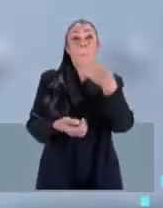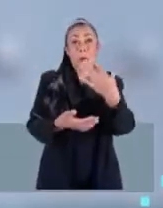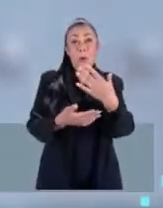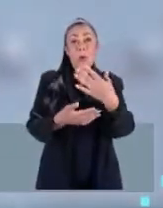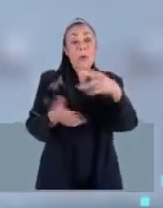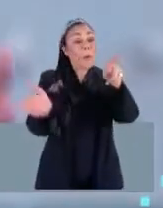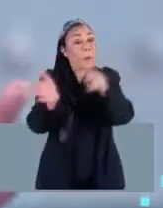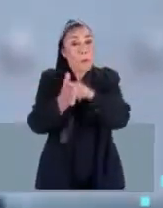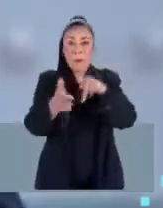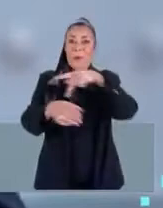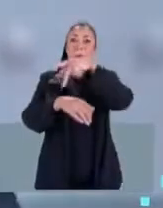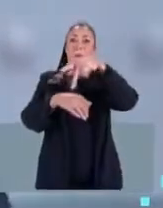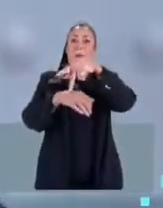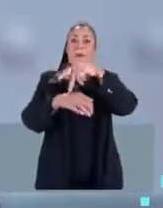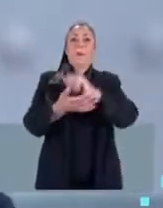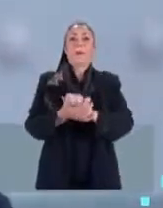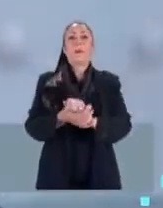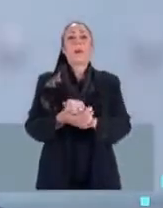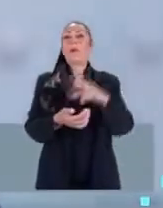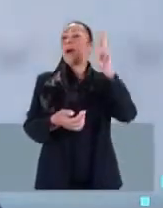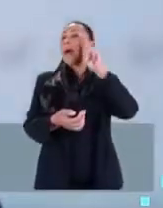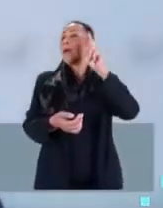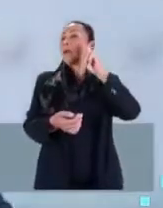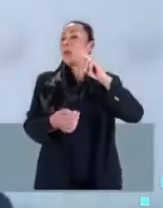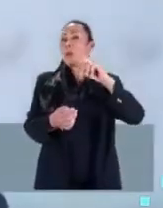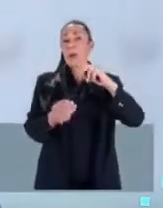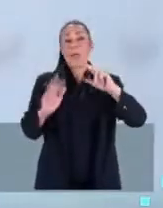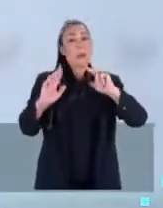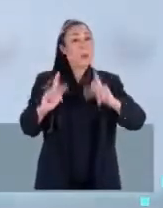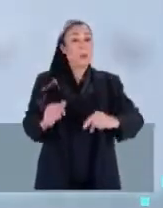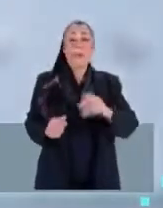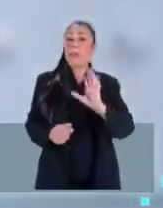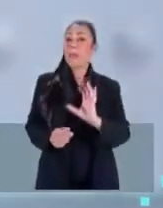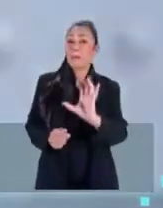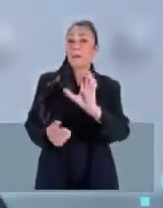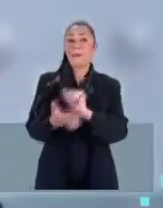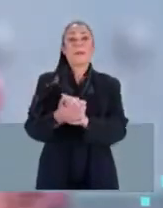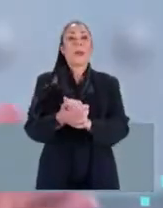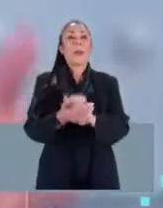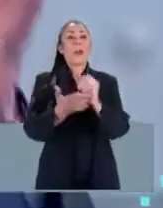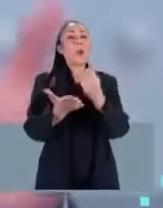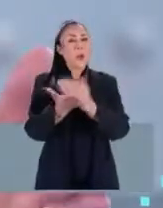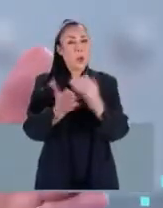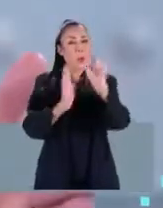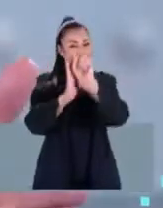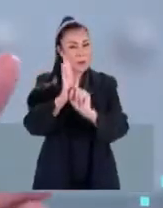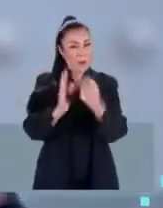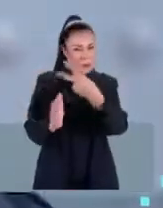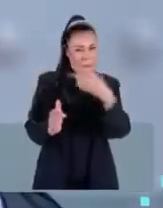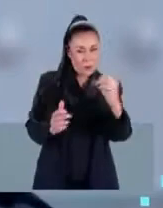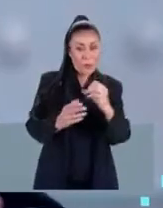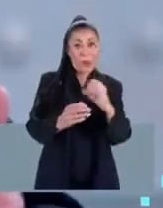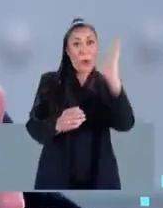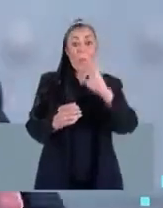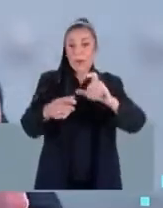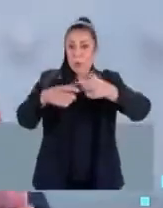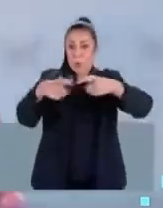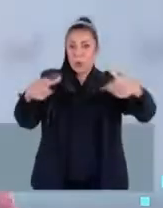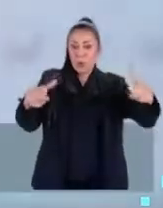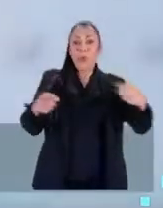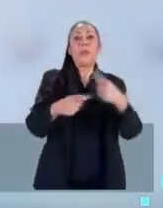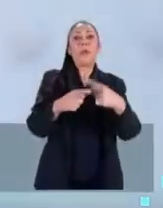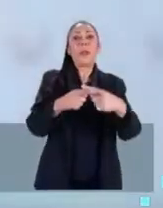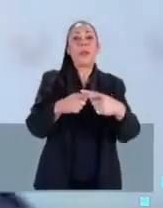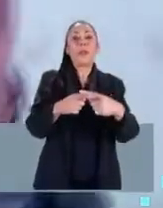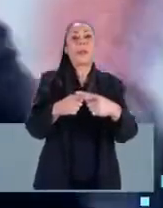os países. É assim na história da humanidade. O Brasil, no começo do século XX, ele cresceu porque alguém resolveu